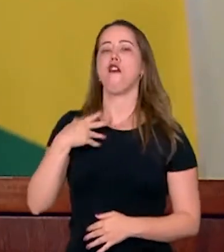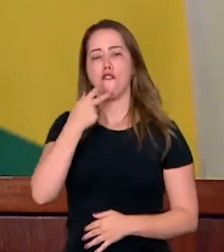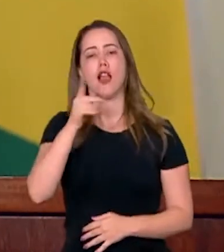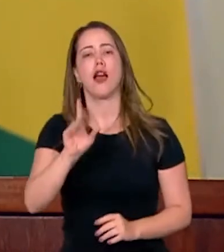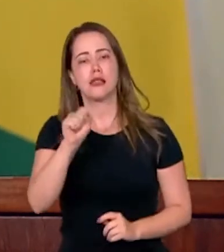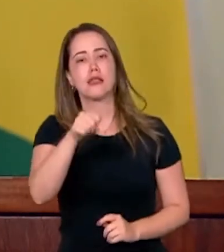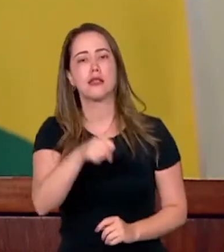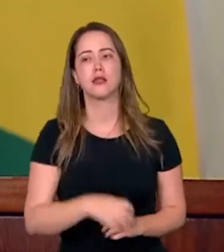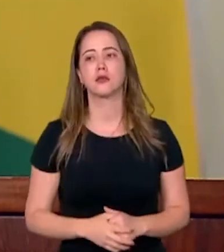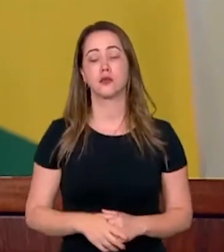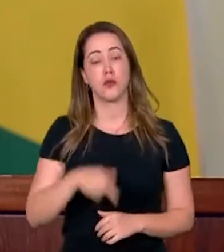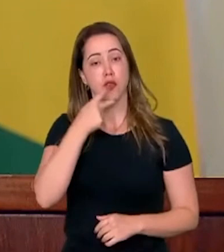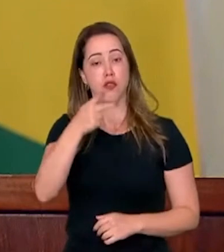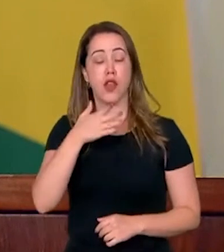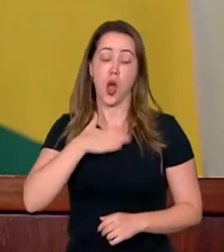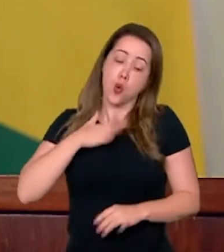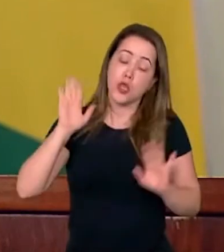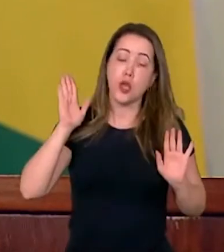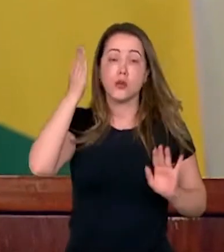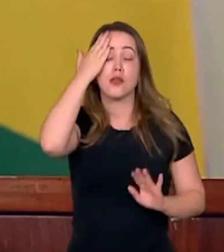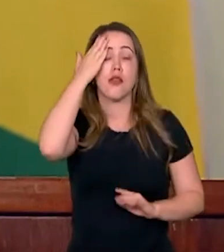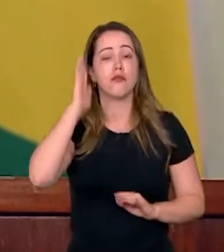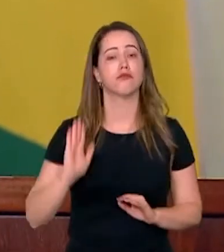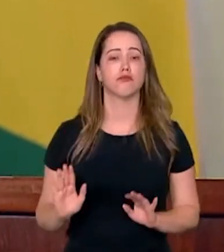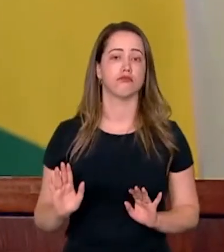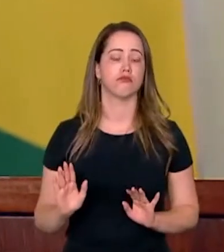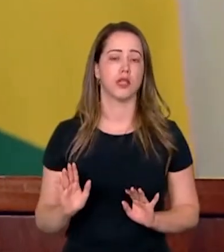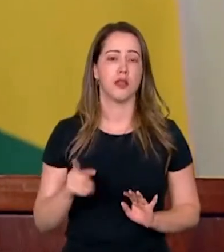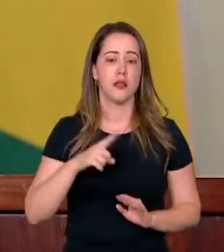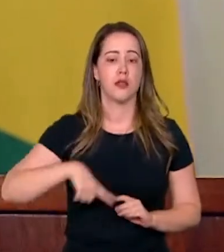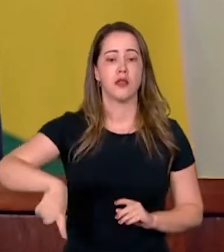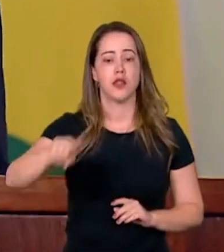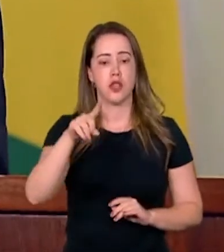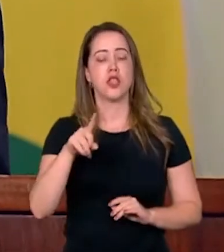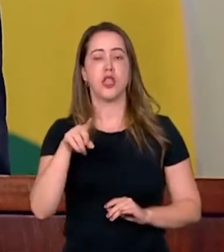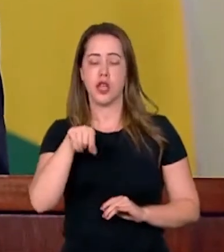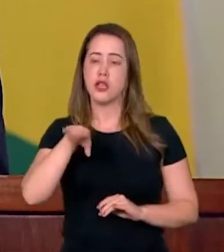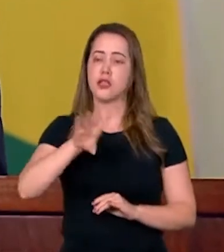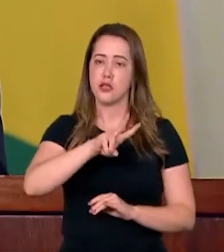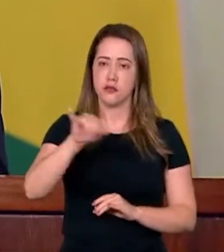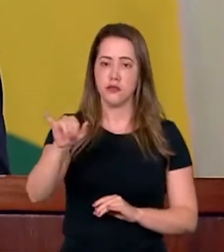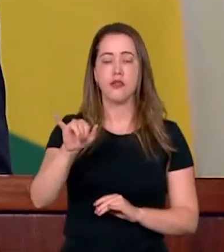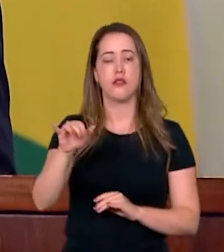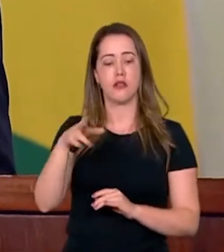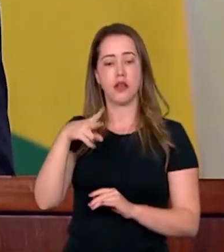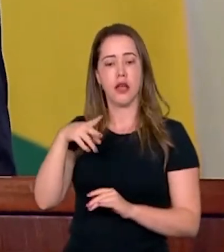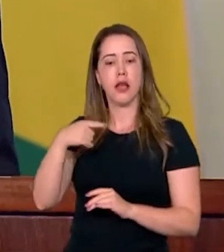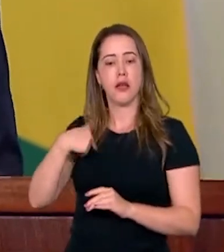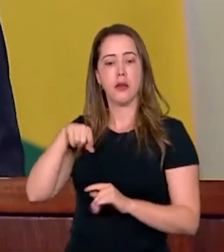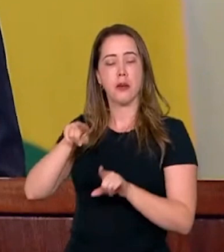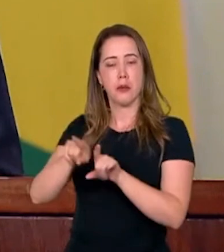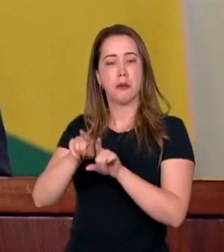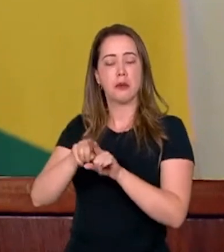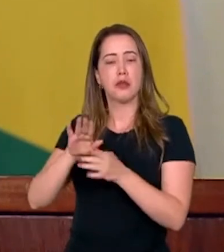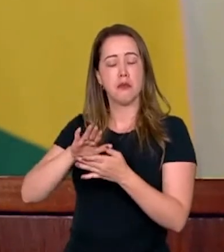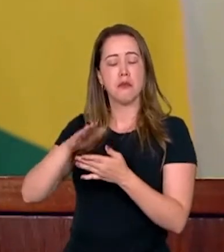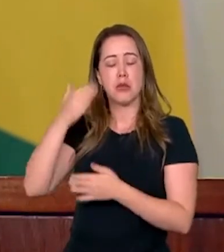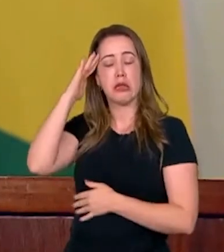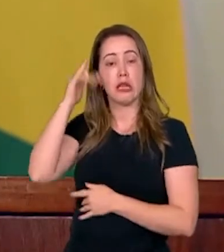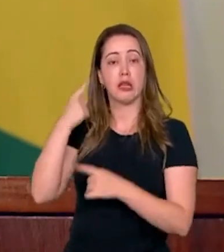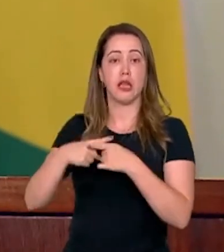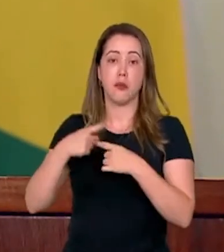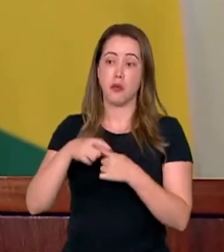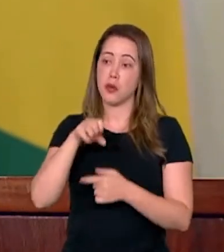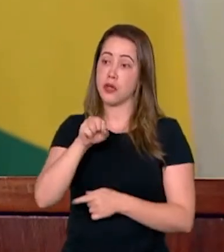falar? Eu vou falar o que eu sei falar. E eles vão me entender, porque o Sérgio ia interpretar cada palavra que eu falasse. E